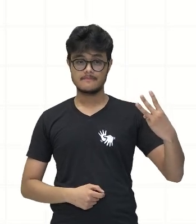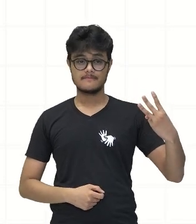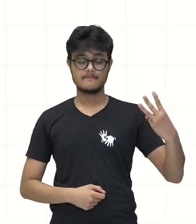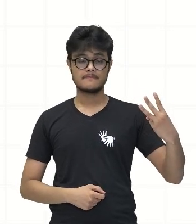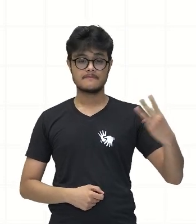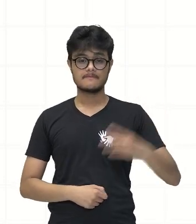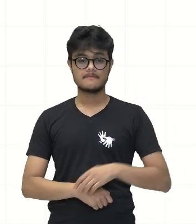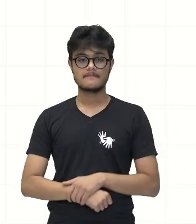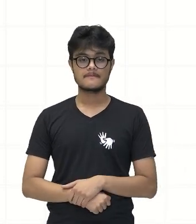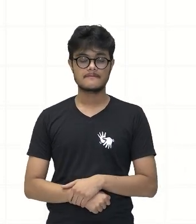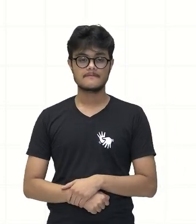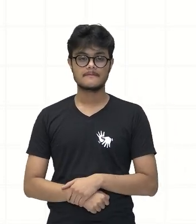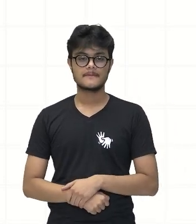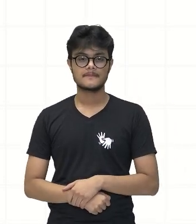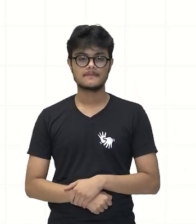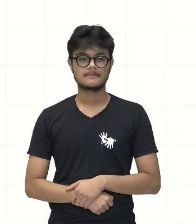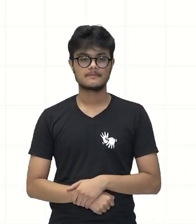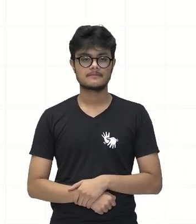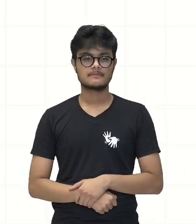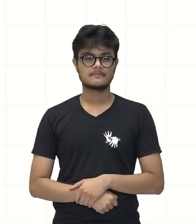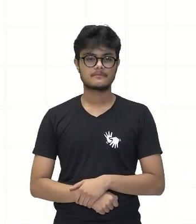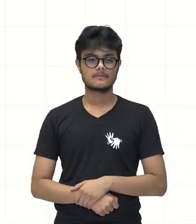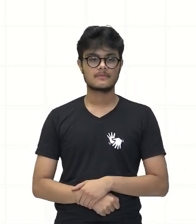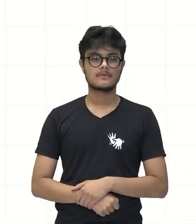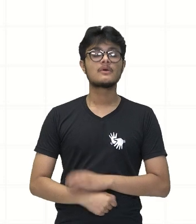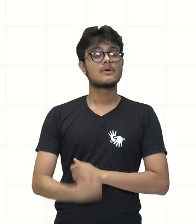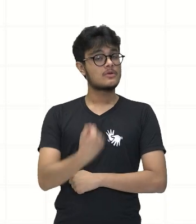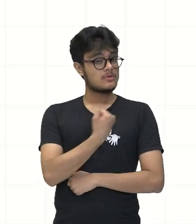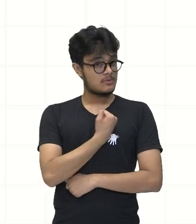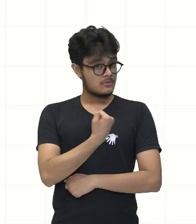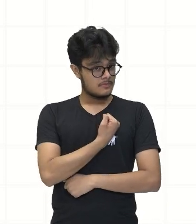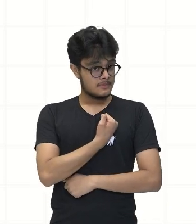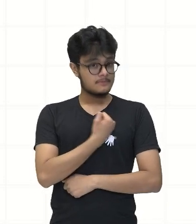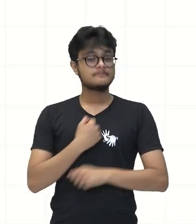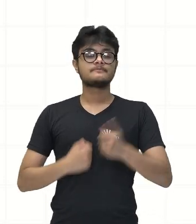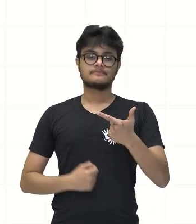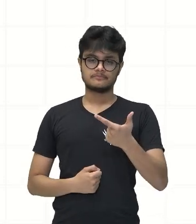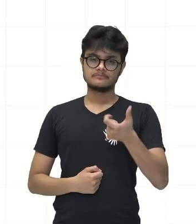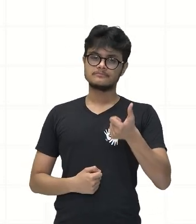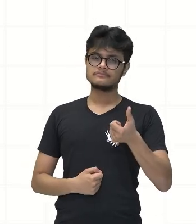beleza? Então, pego o valor do radicando e começo a